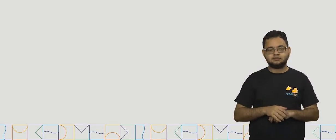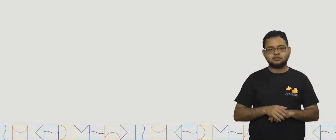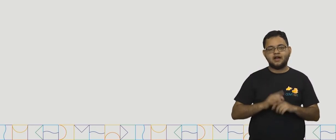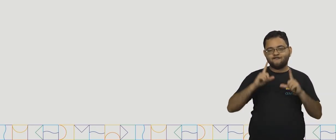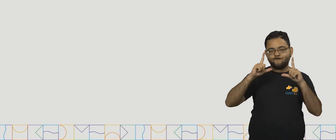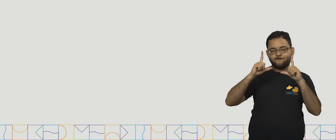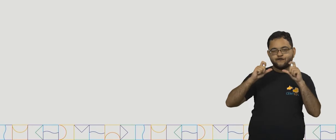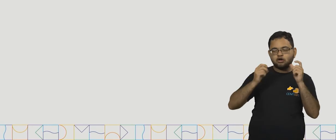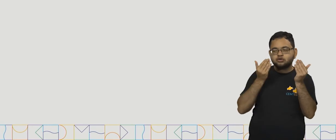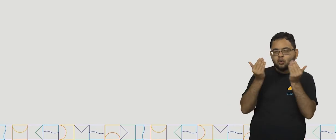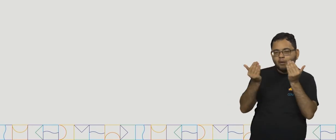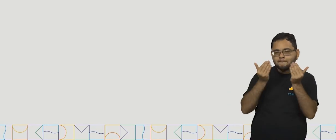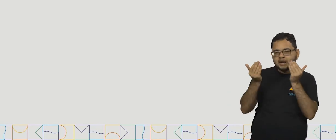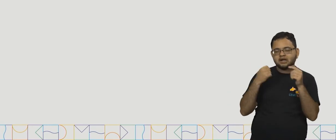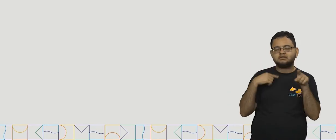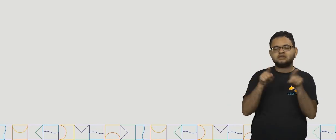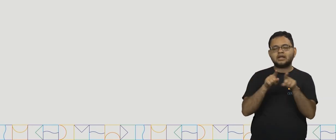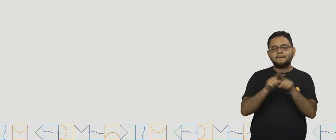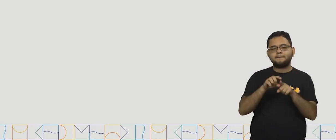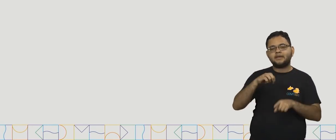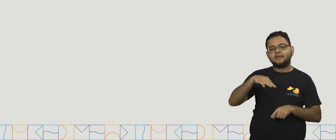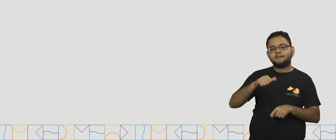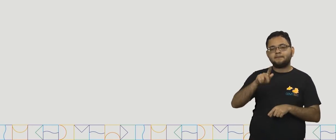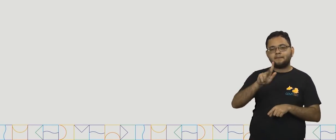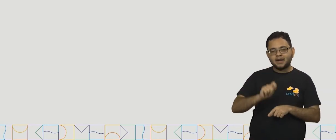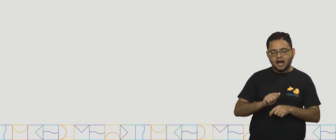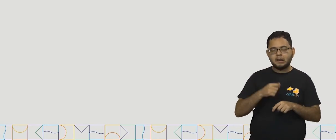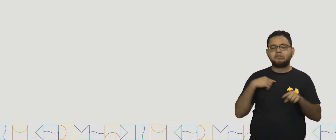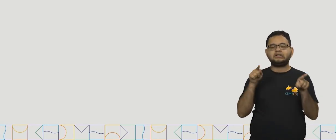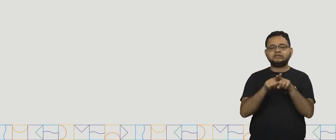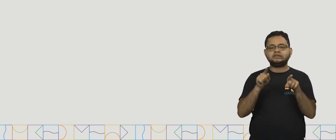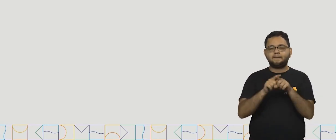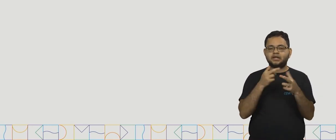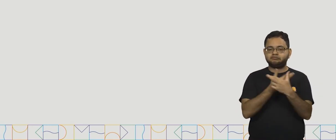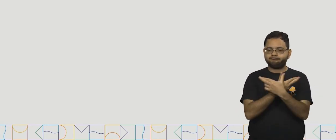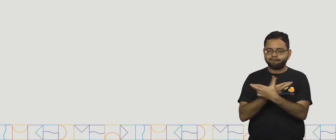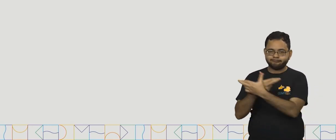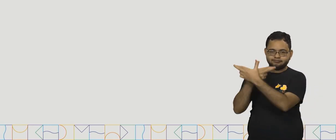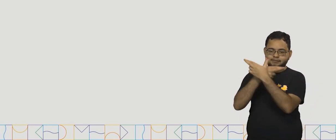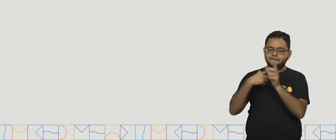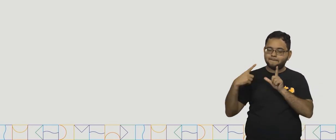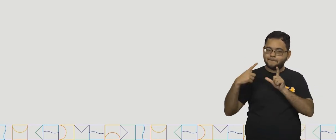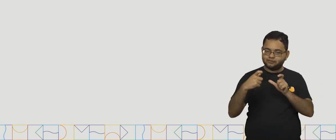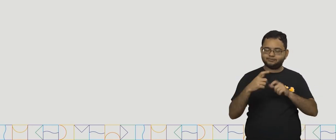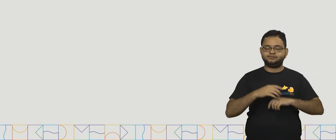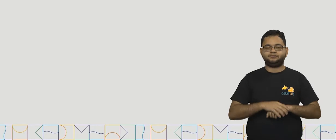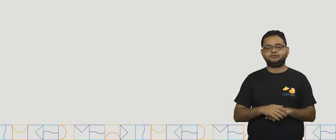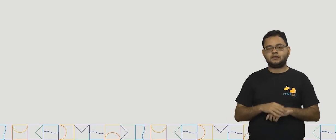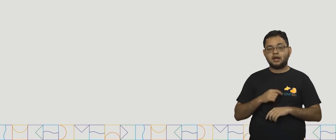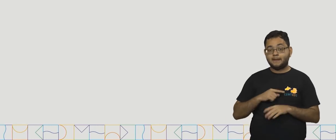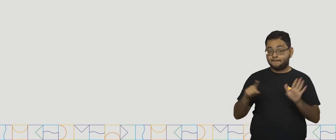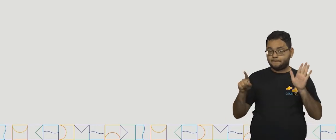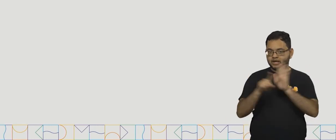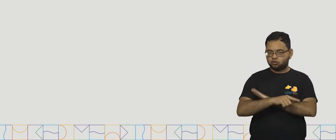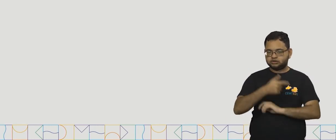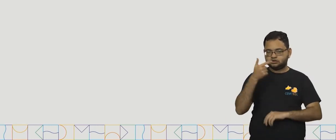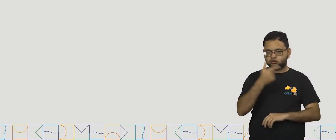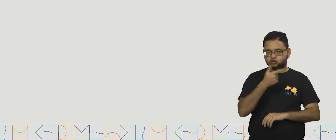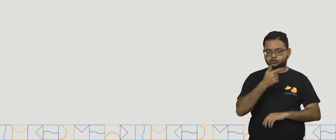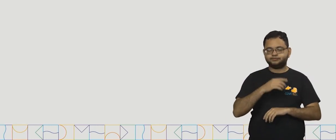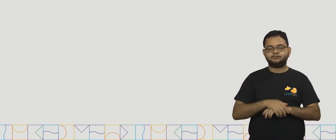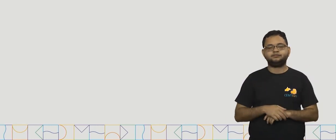e atuais, mapas e fotografias de satélites. Atividade 2. Como as paisagens